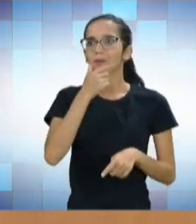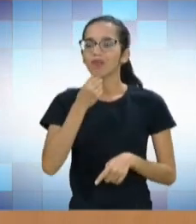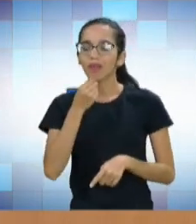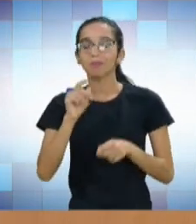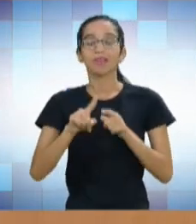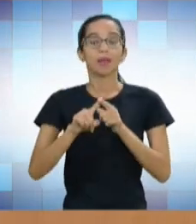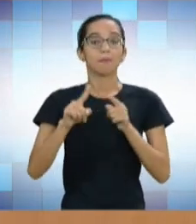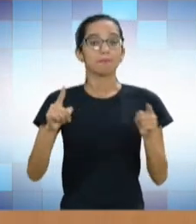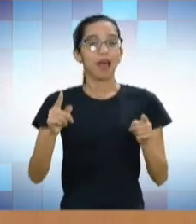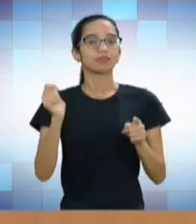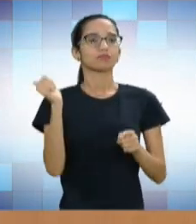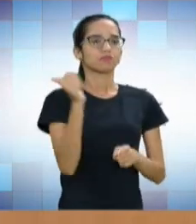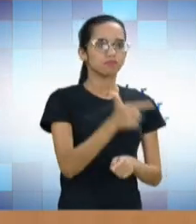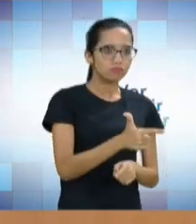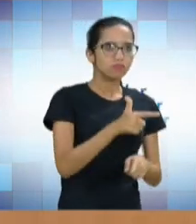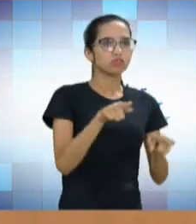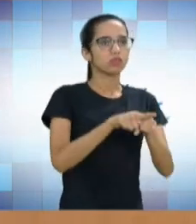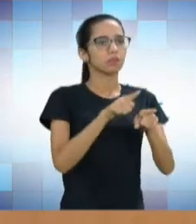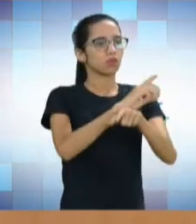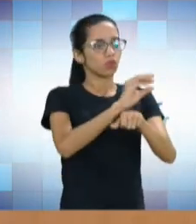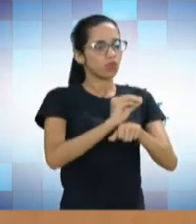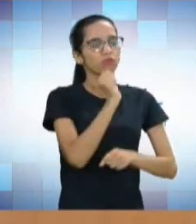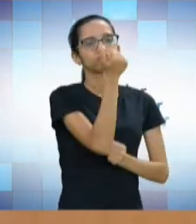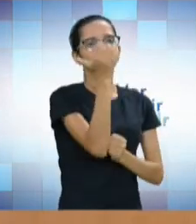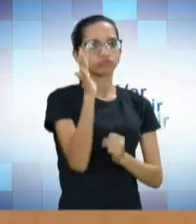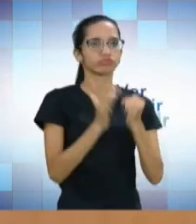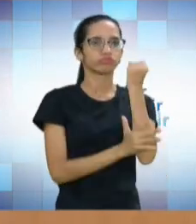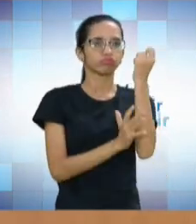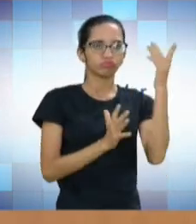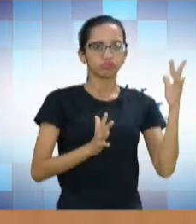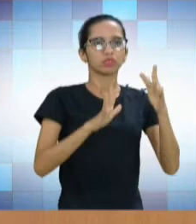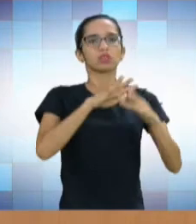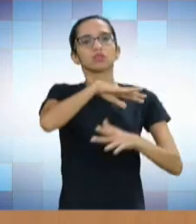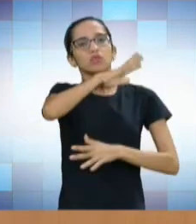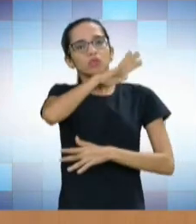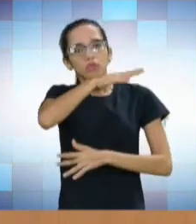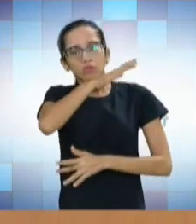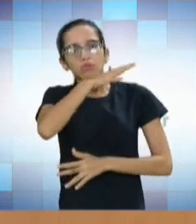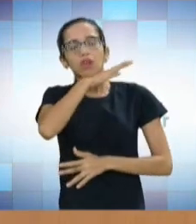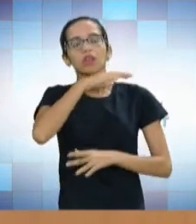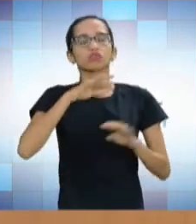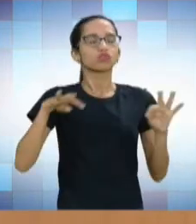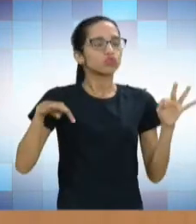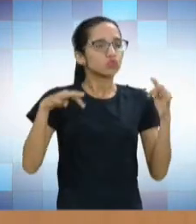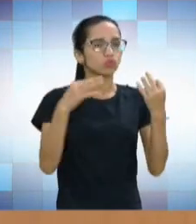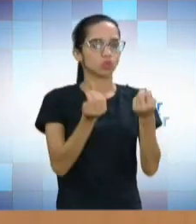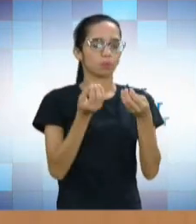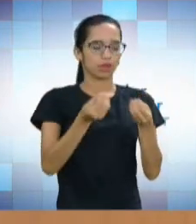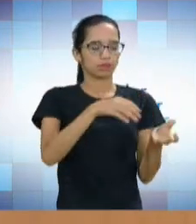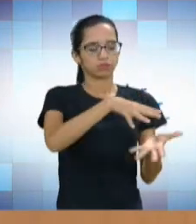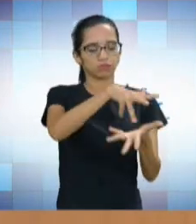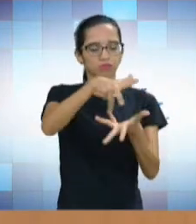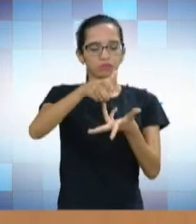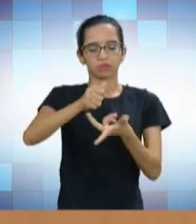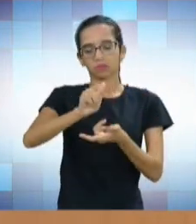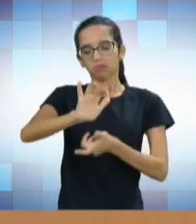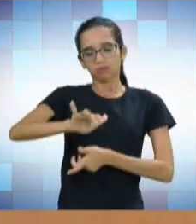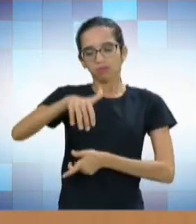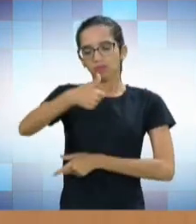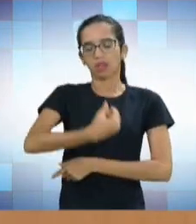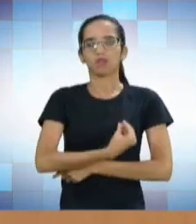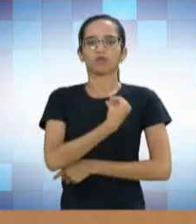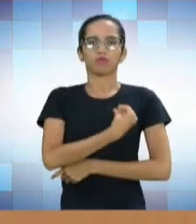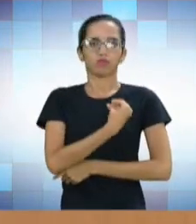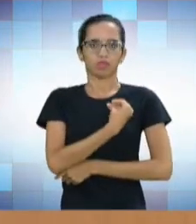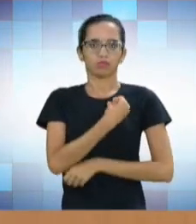mas não temos que cuidar também do meio ambiente temos que cuidar dos animais da natureza para que o planeta tenha cada